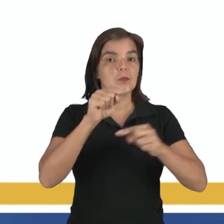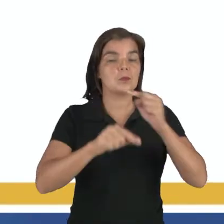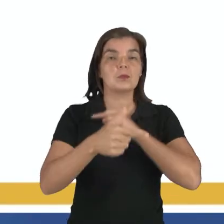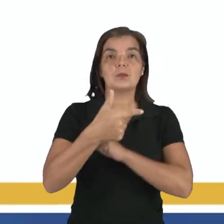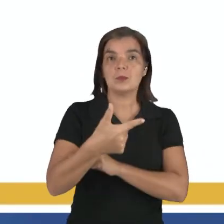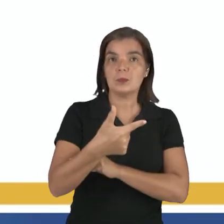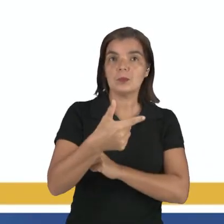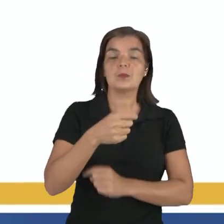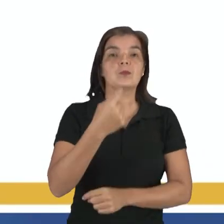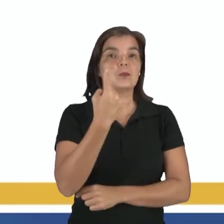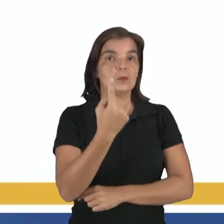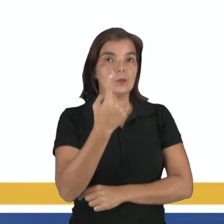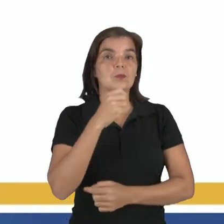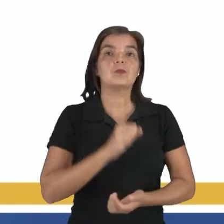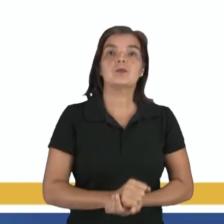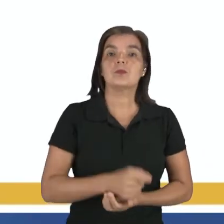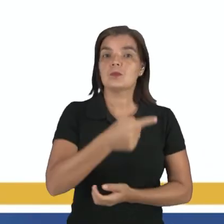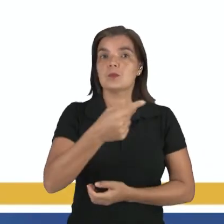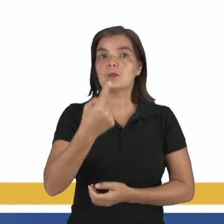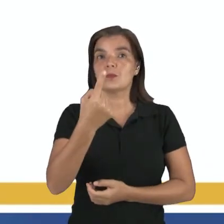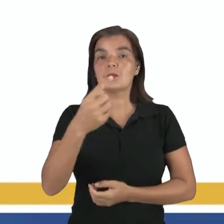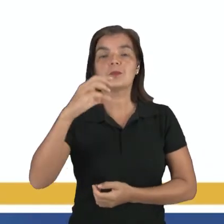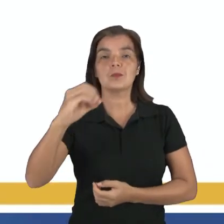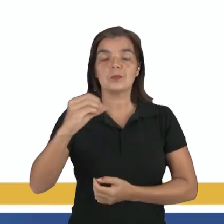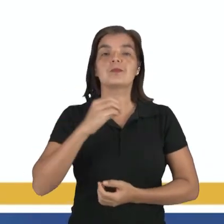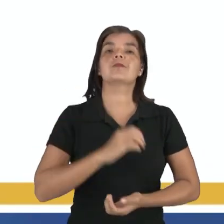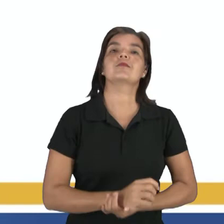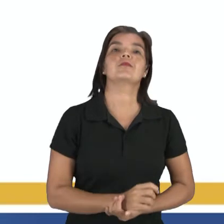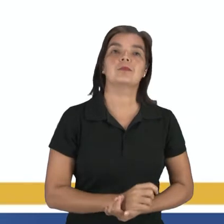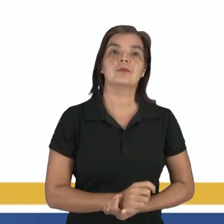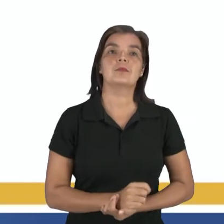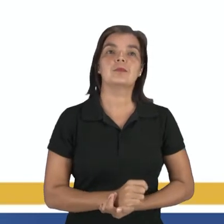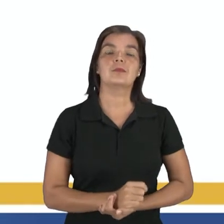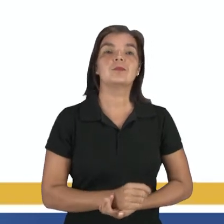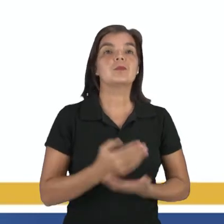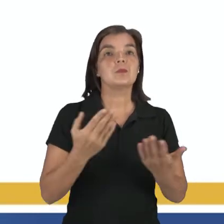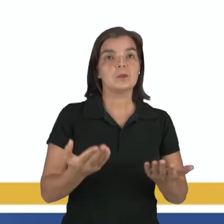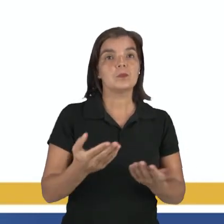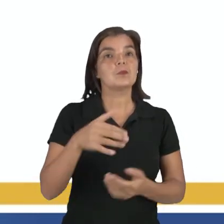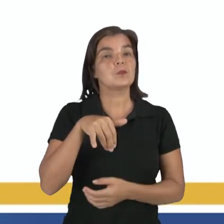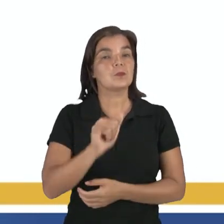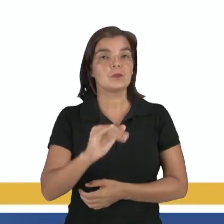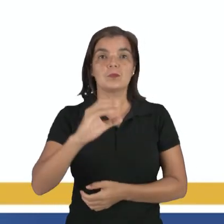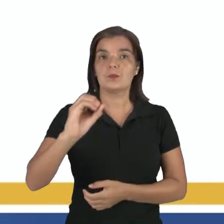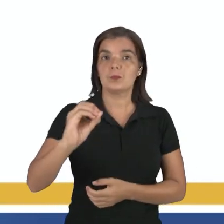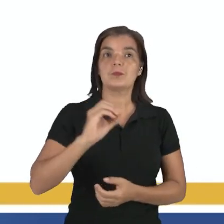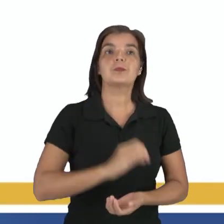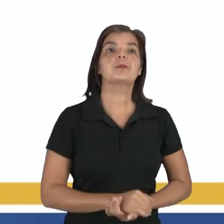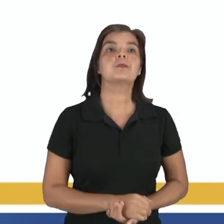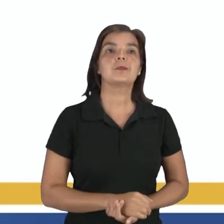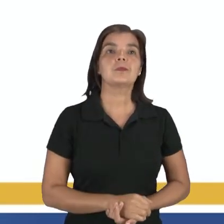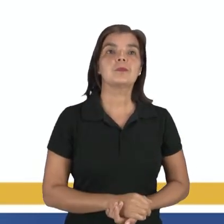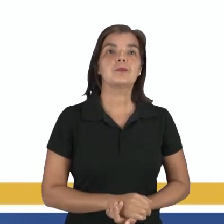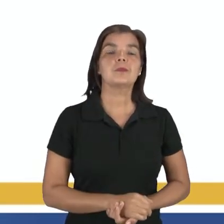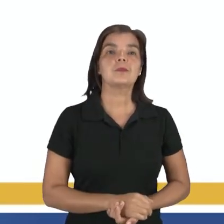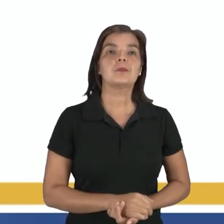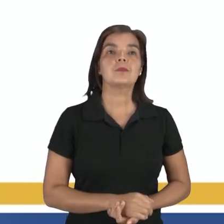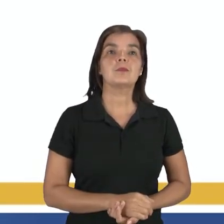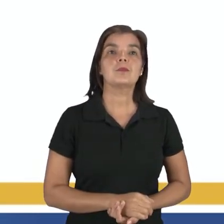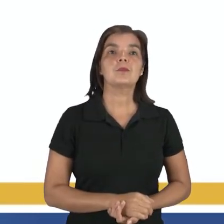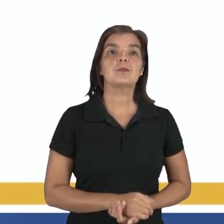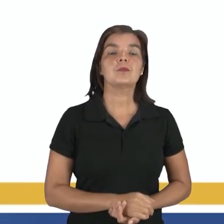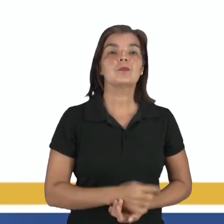dividido para 2, 1. E 1 menos 1, 0. Tá? Então o valor do y é 0. E